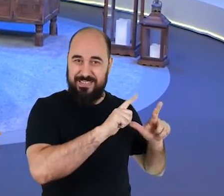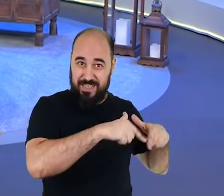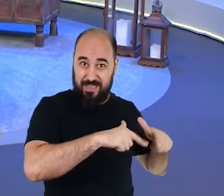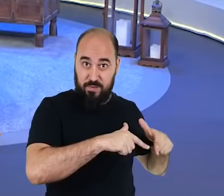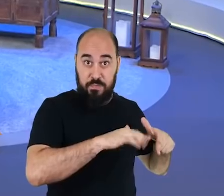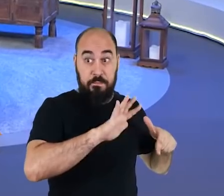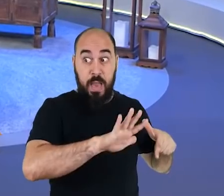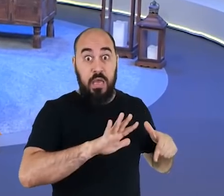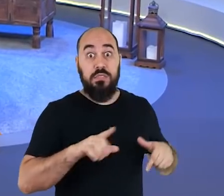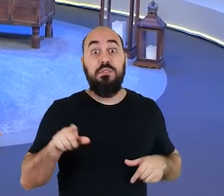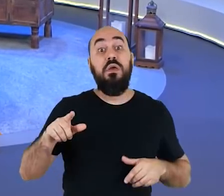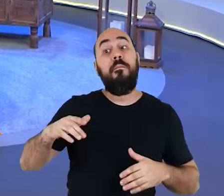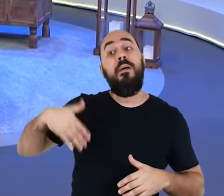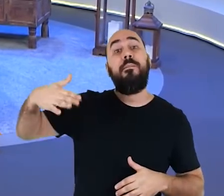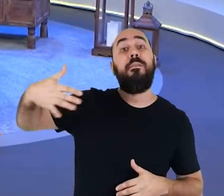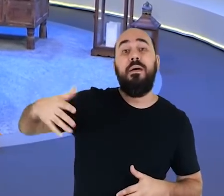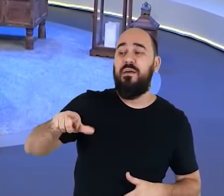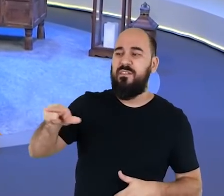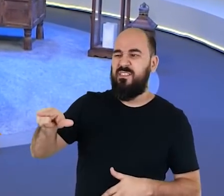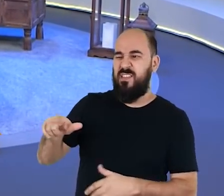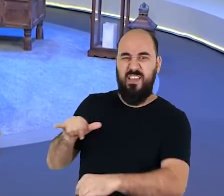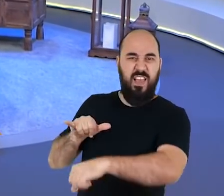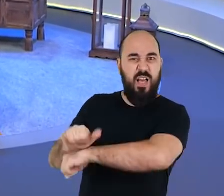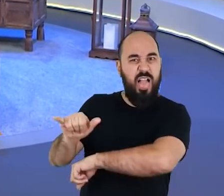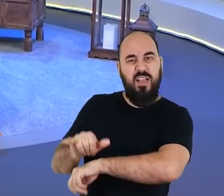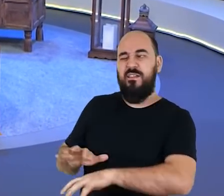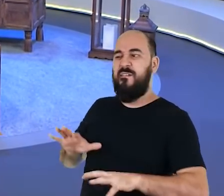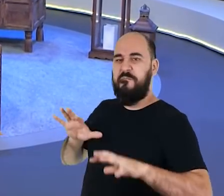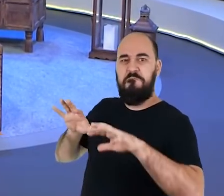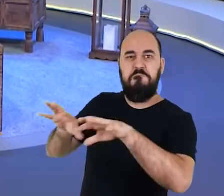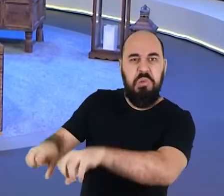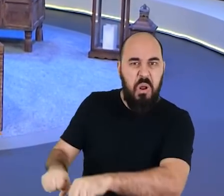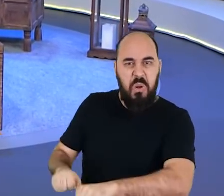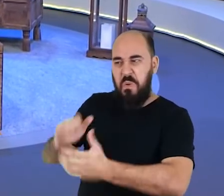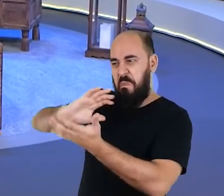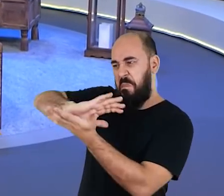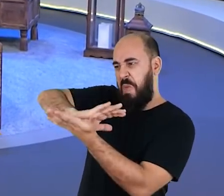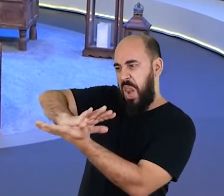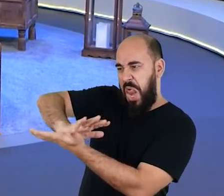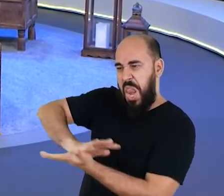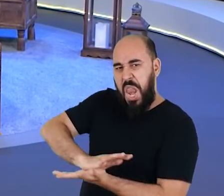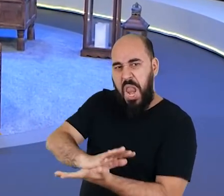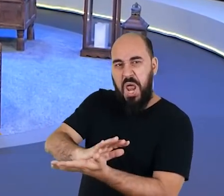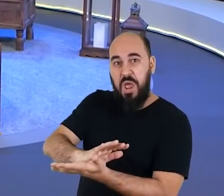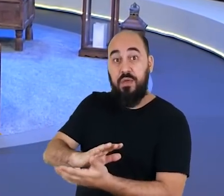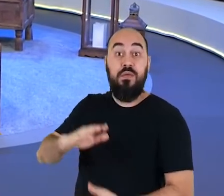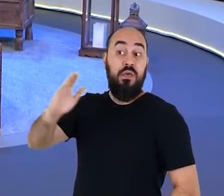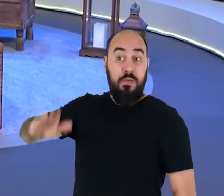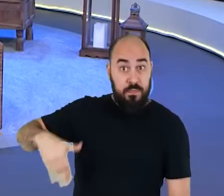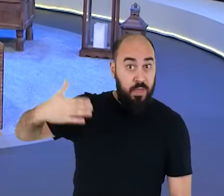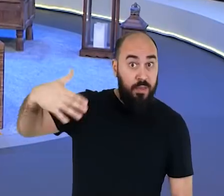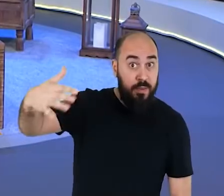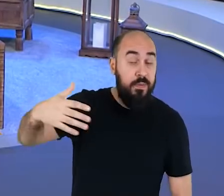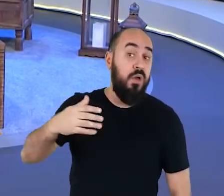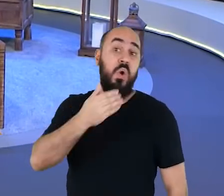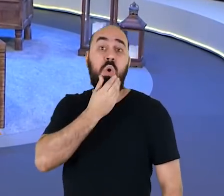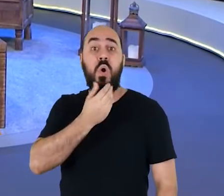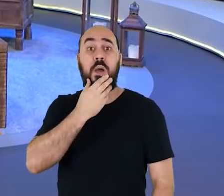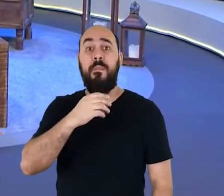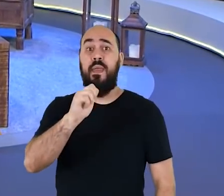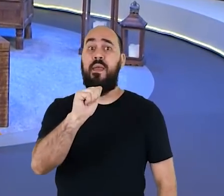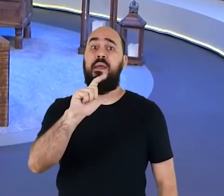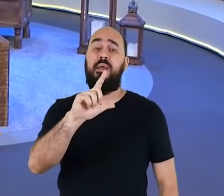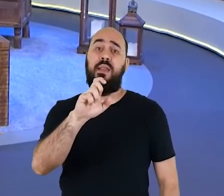acolheu. E mais tarde, séculos depois de Nabucodonosor, Alexandre o Grande também invadiu a